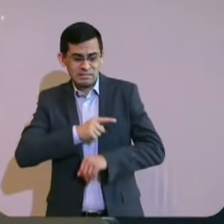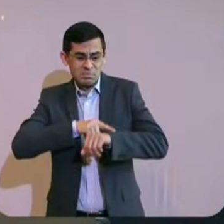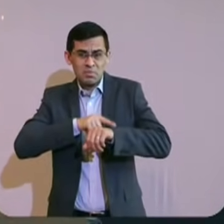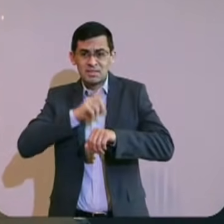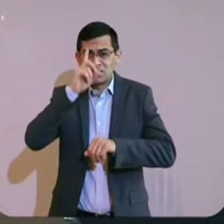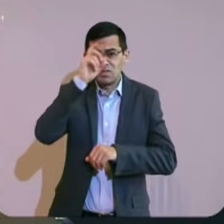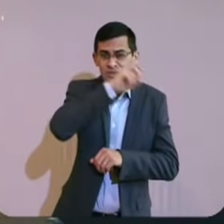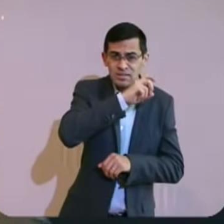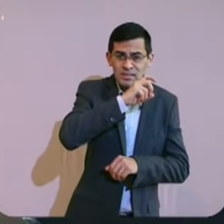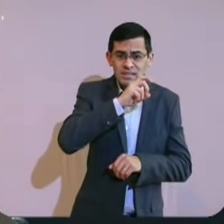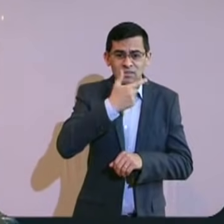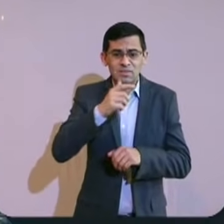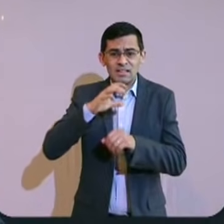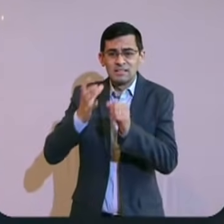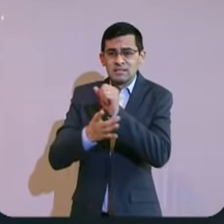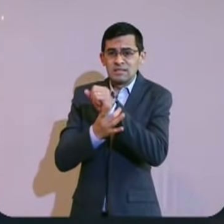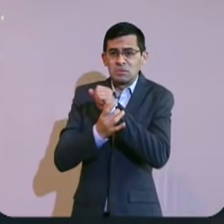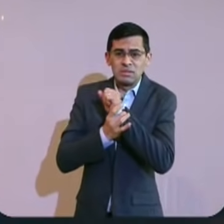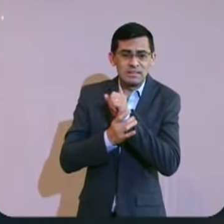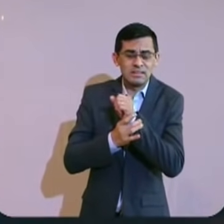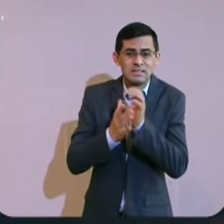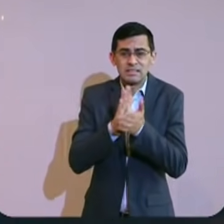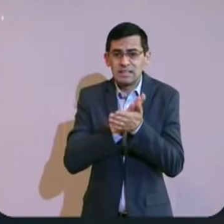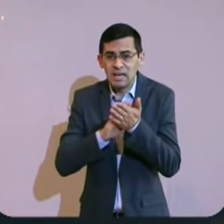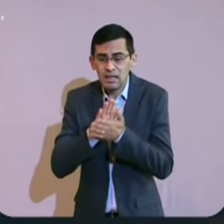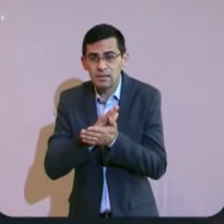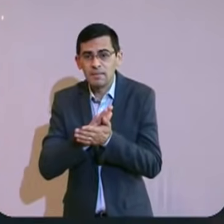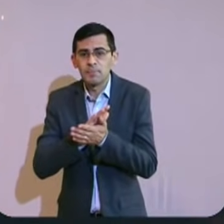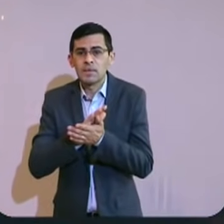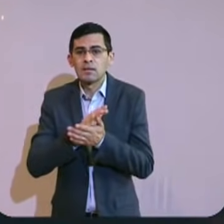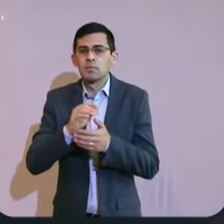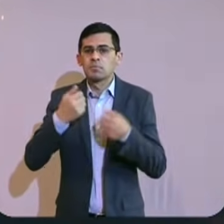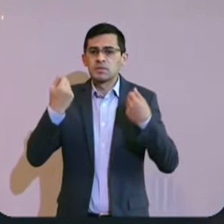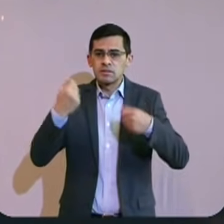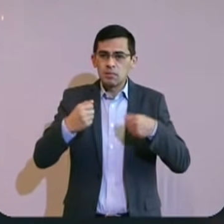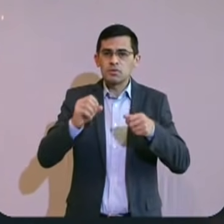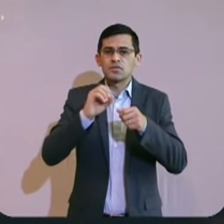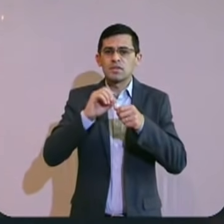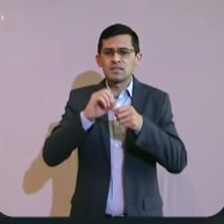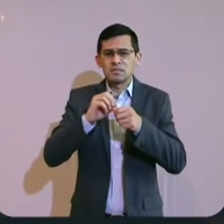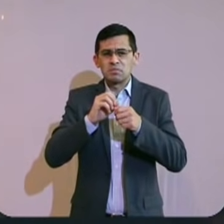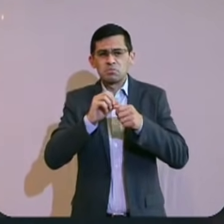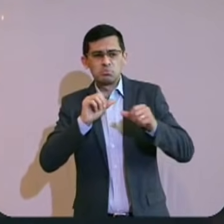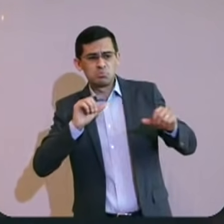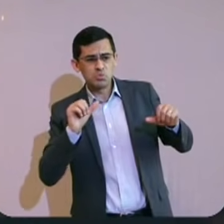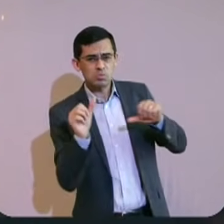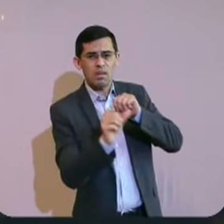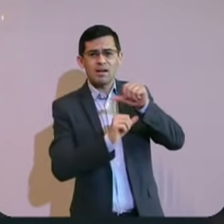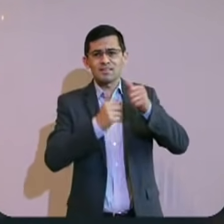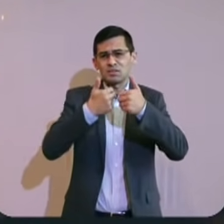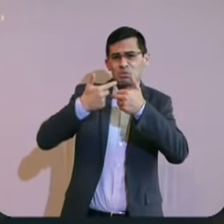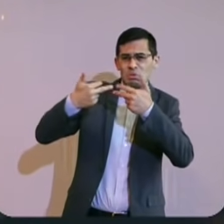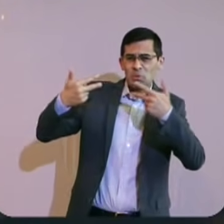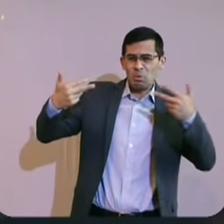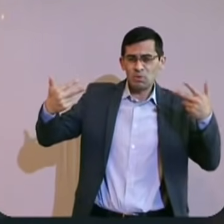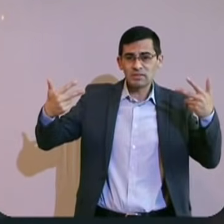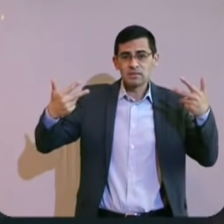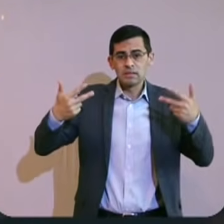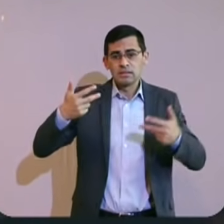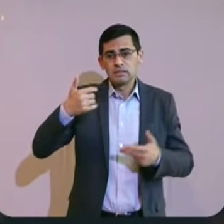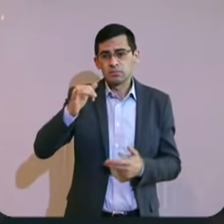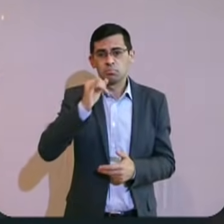tem insegurança de muitas coisas. Tivemos que fazer uma série de exercícios. Se você é